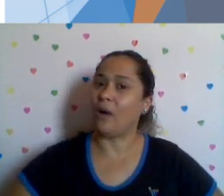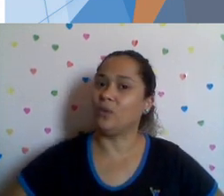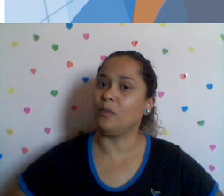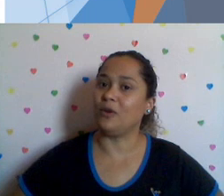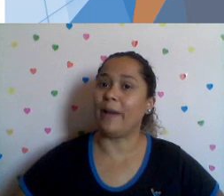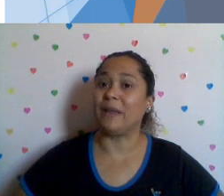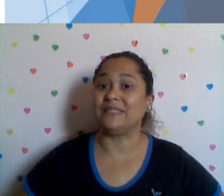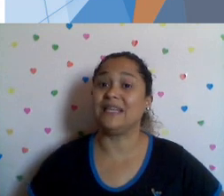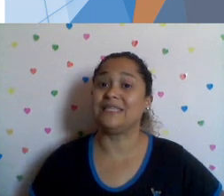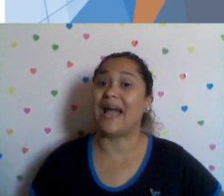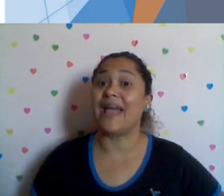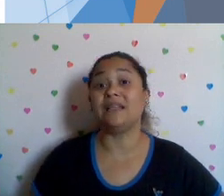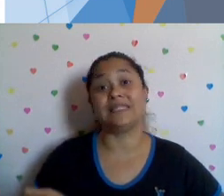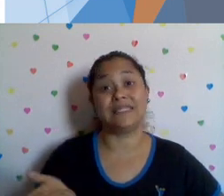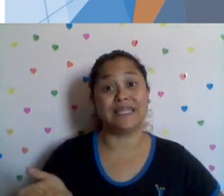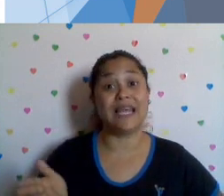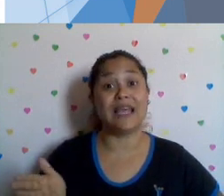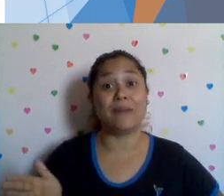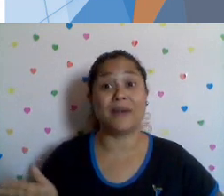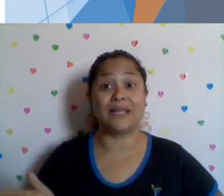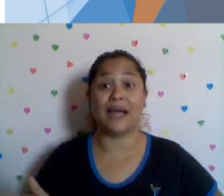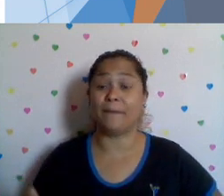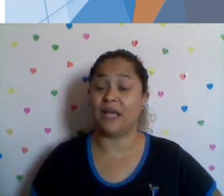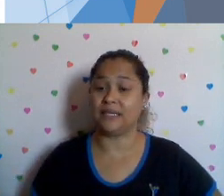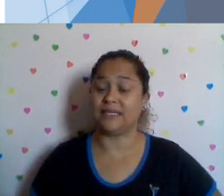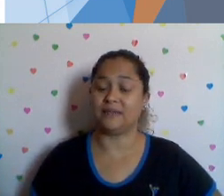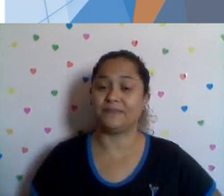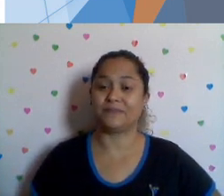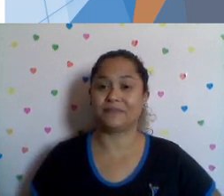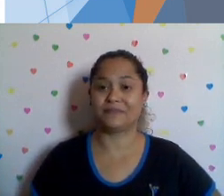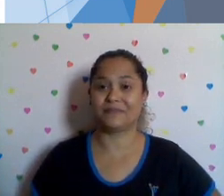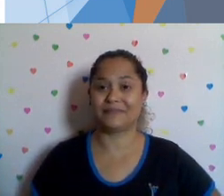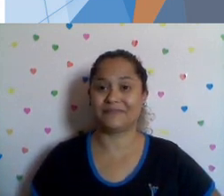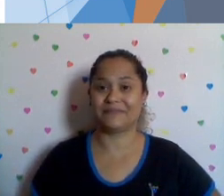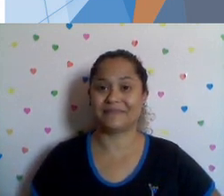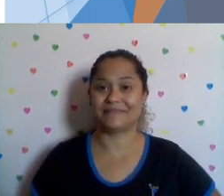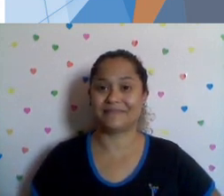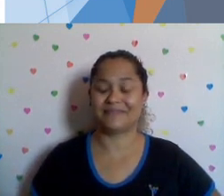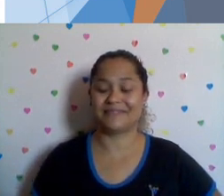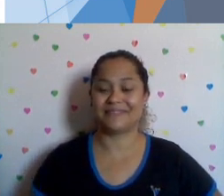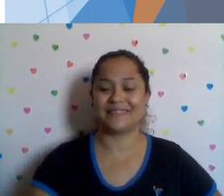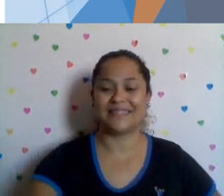E qual número a maçã está em cima da mesa?